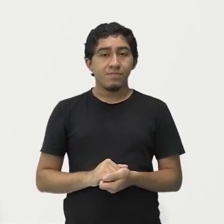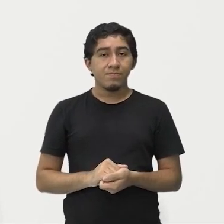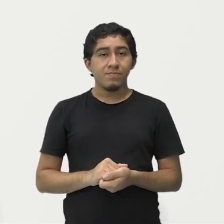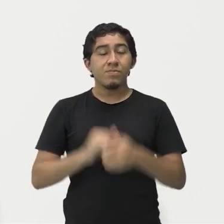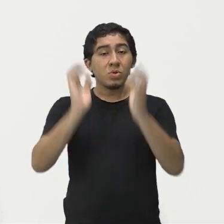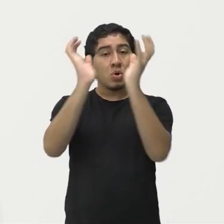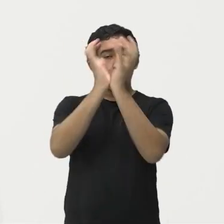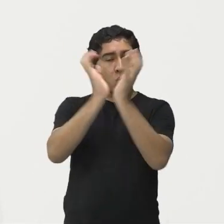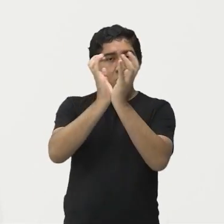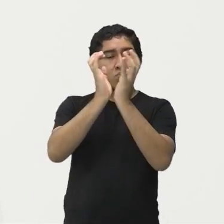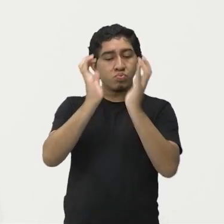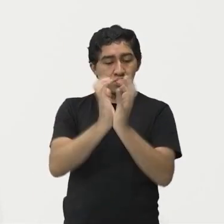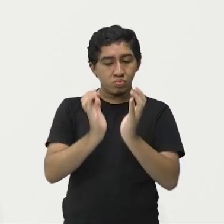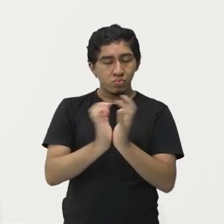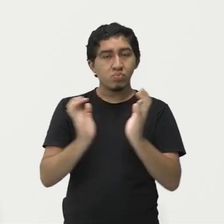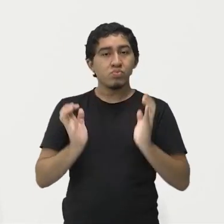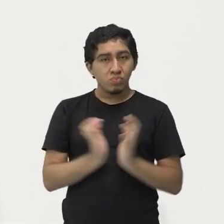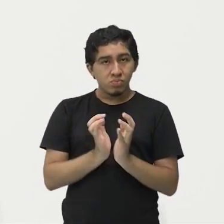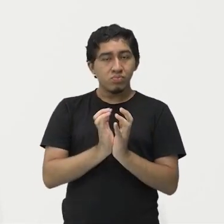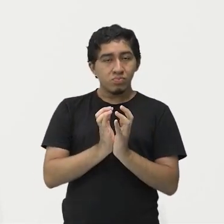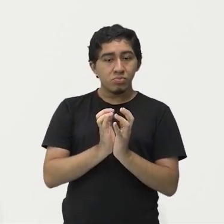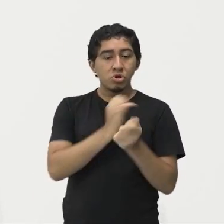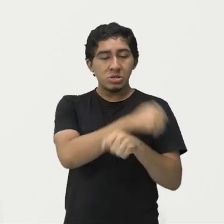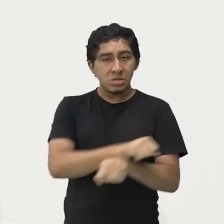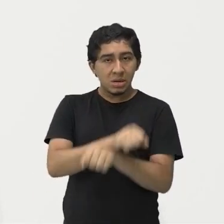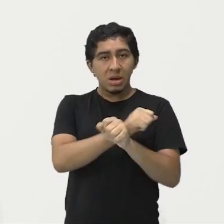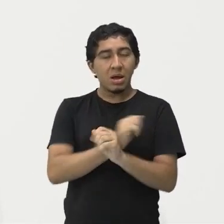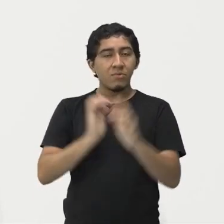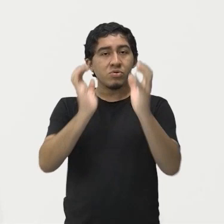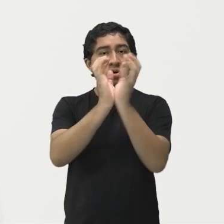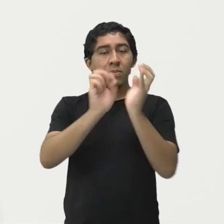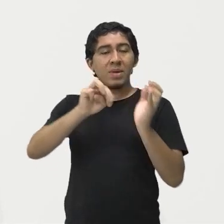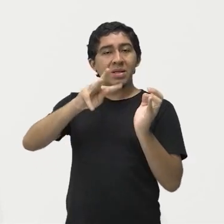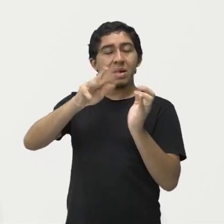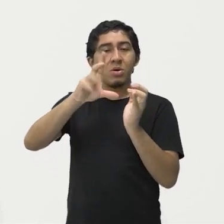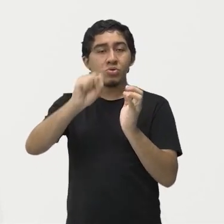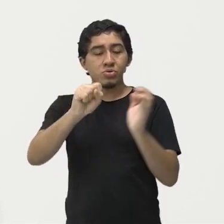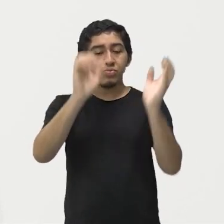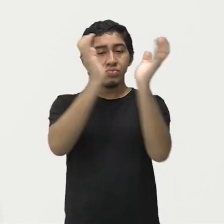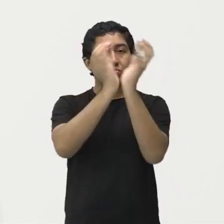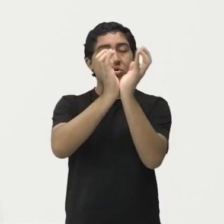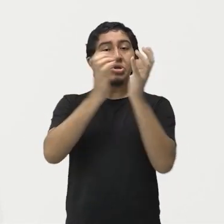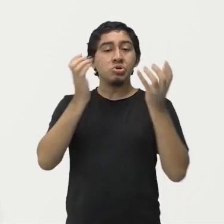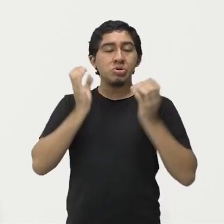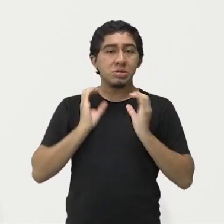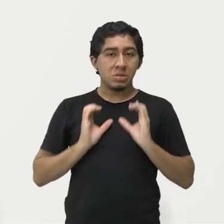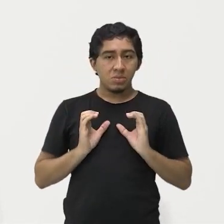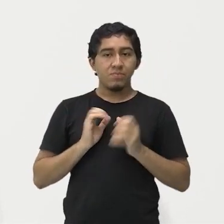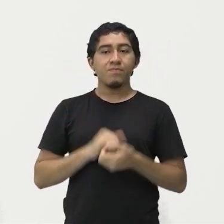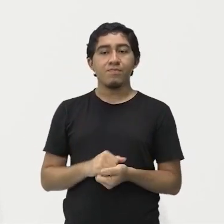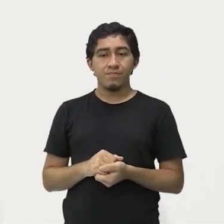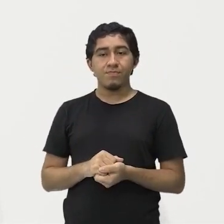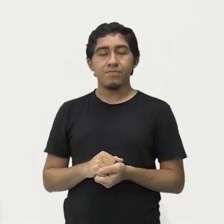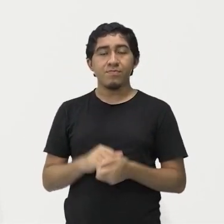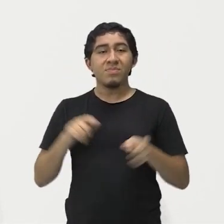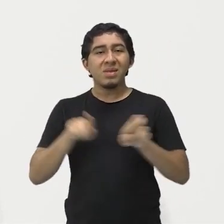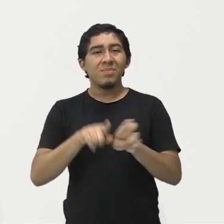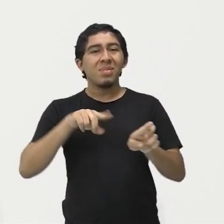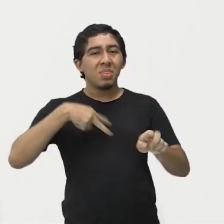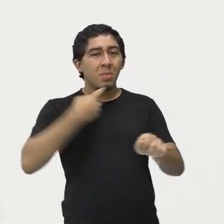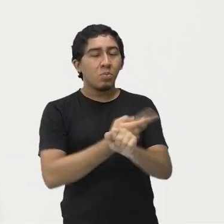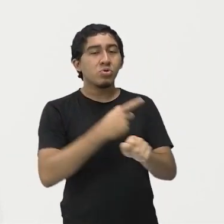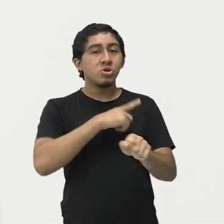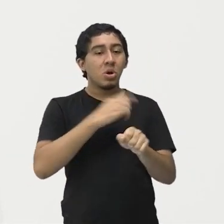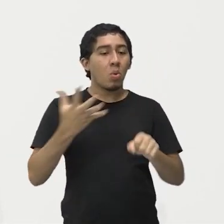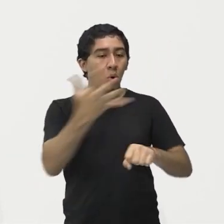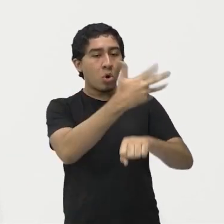escravos. Com a aquisição de riqueza, em virtude da exploração colonial, Atenas também tinha como principal fundamento